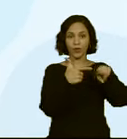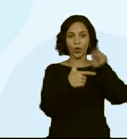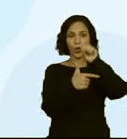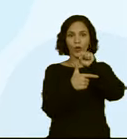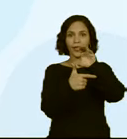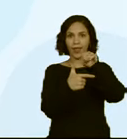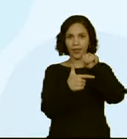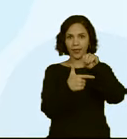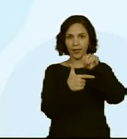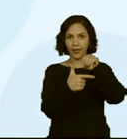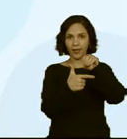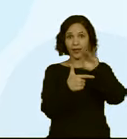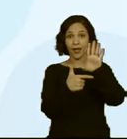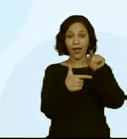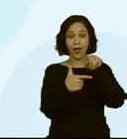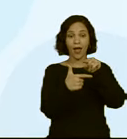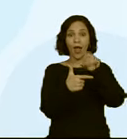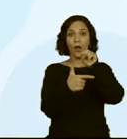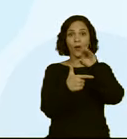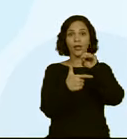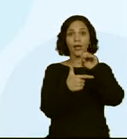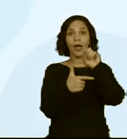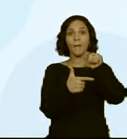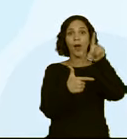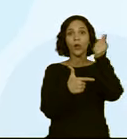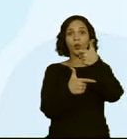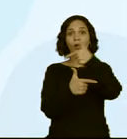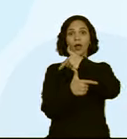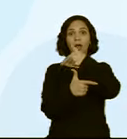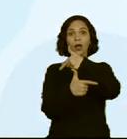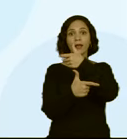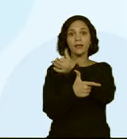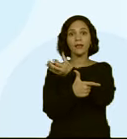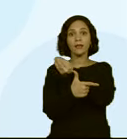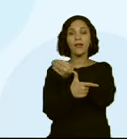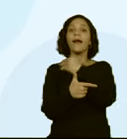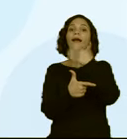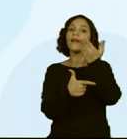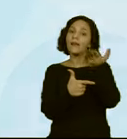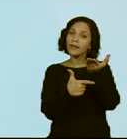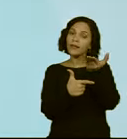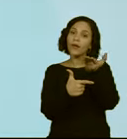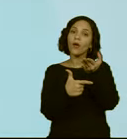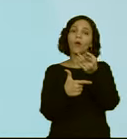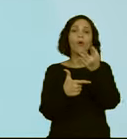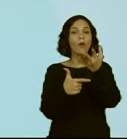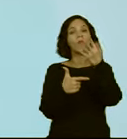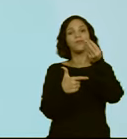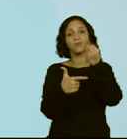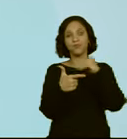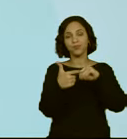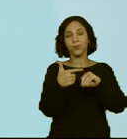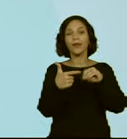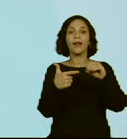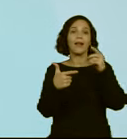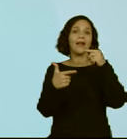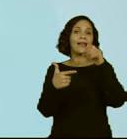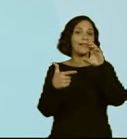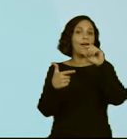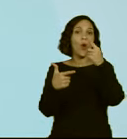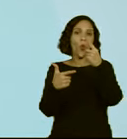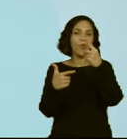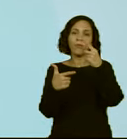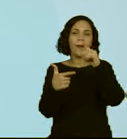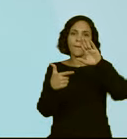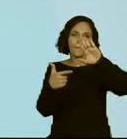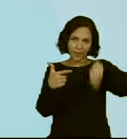como 80 é um número maior do que 60 então é tem que ser um número menor do que um porque é um